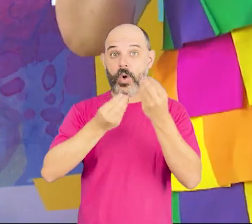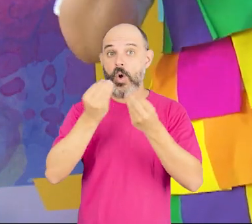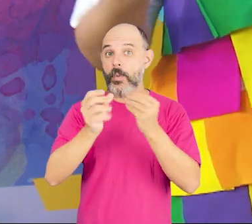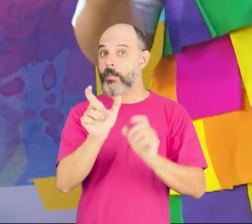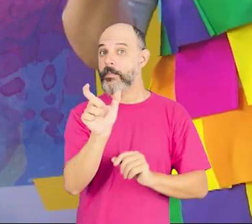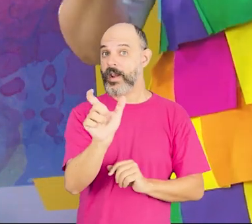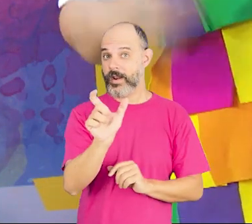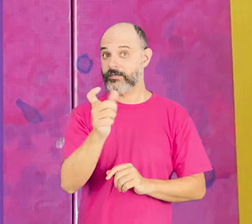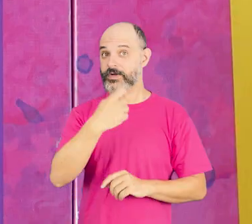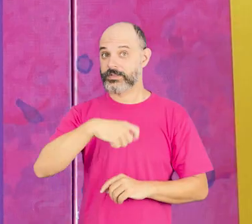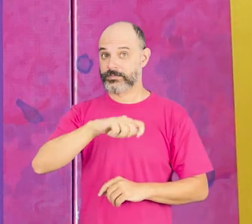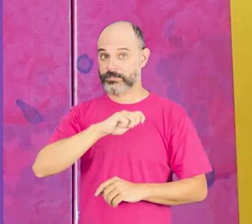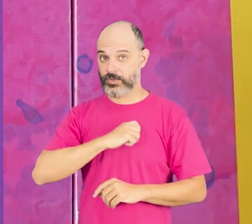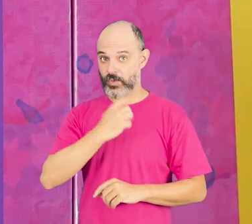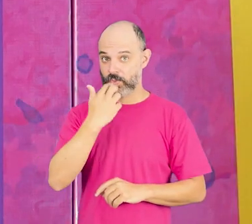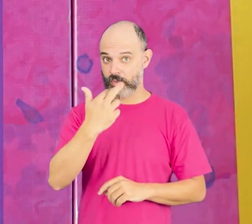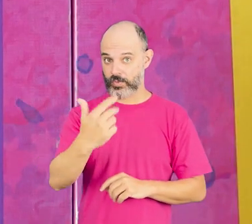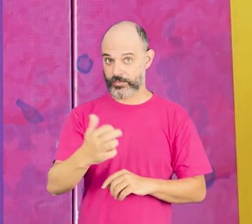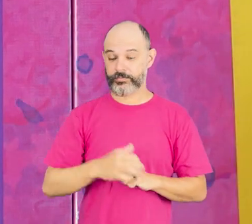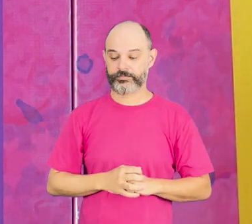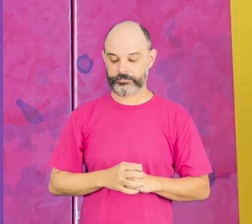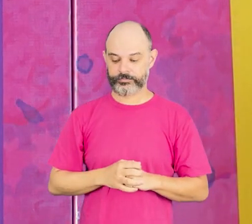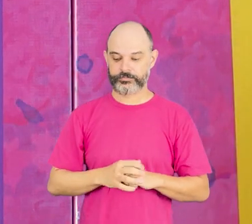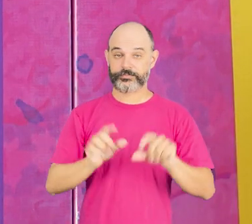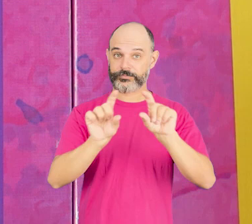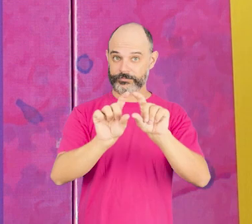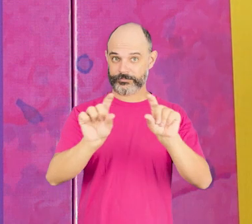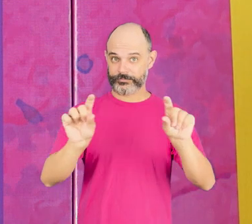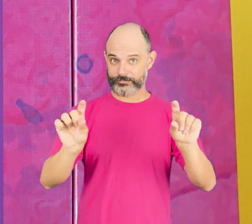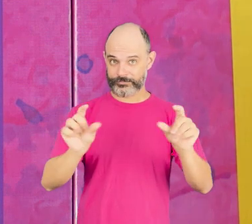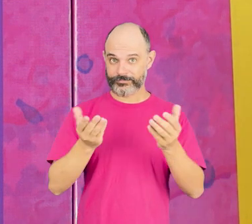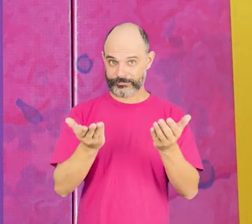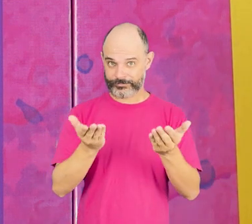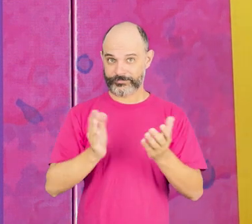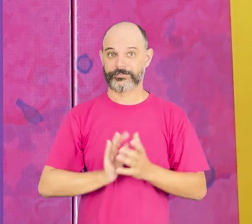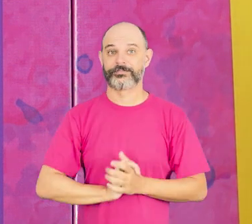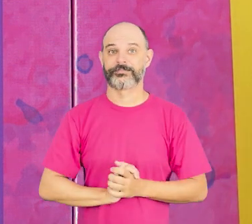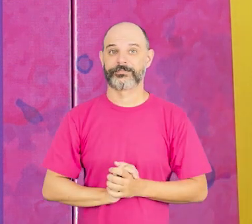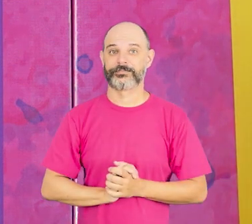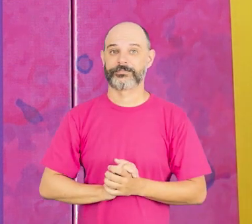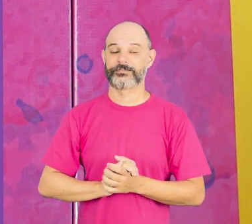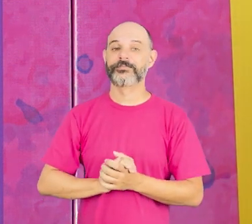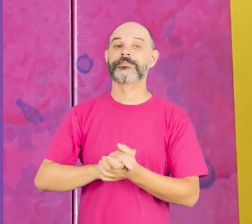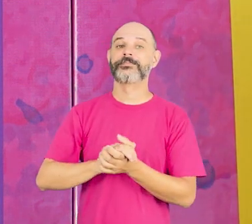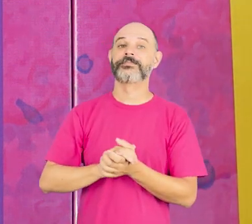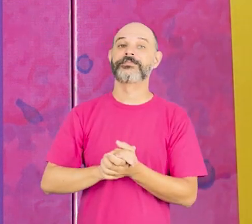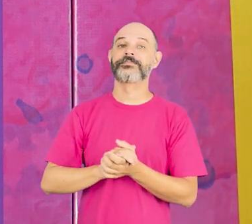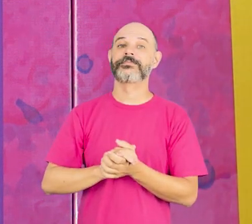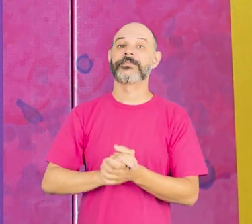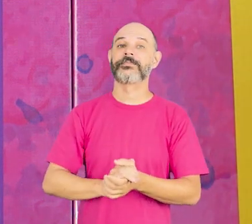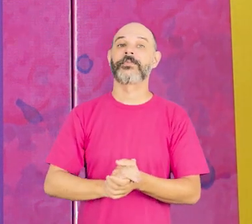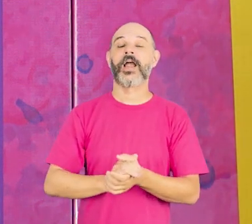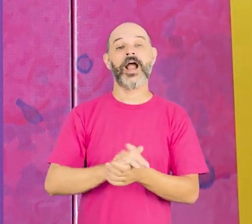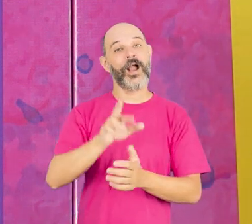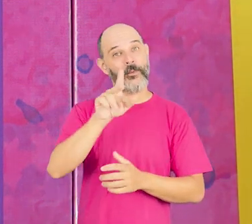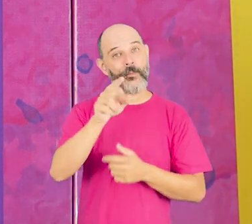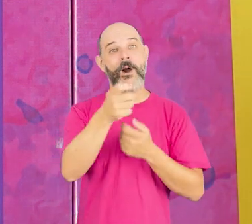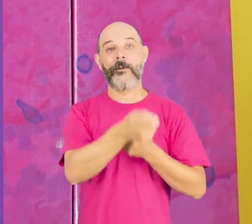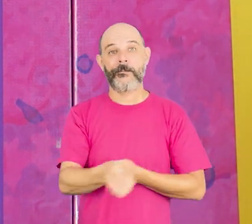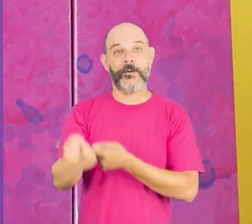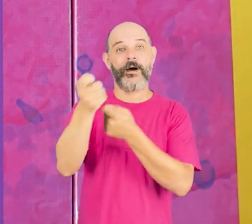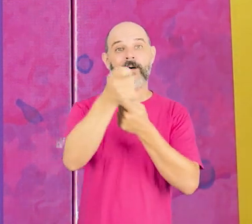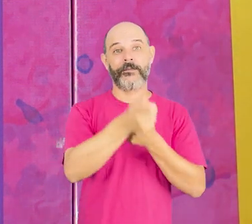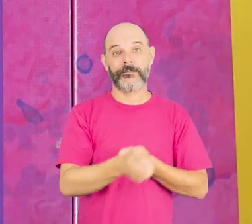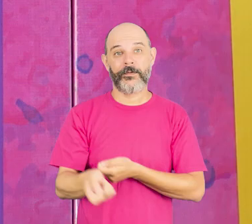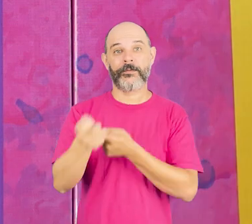em espanhol? Em espanhol, hablamos saltar cuerda. Pular corda é o mesmo